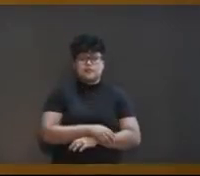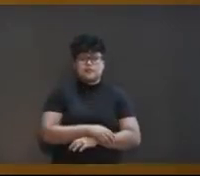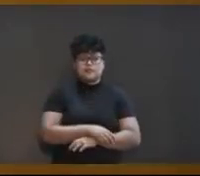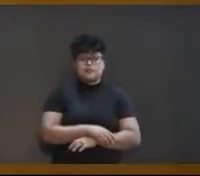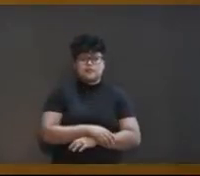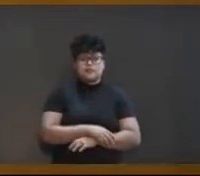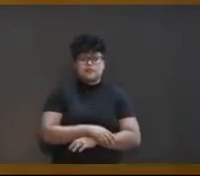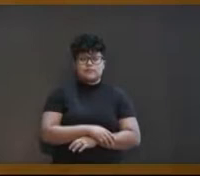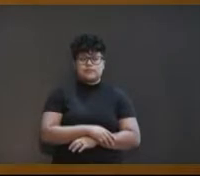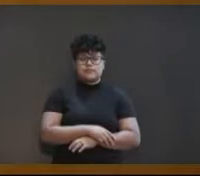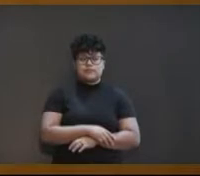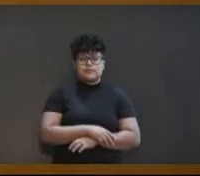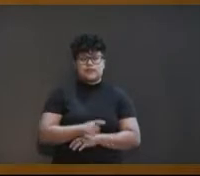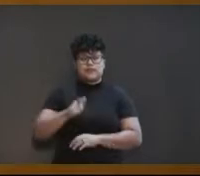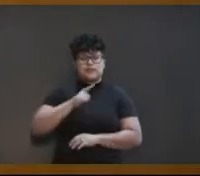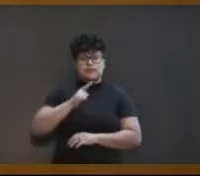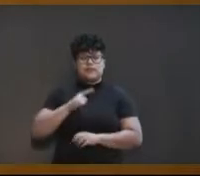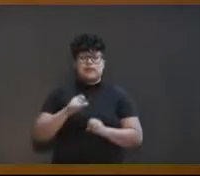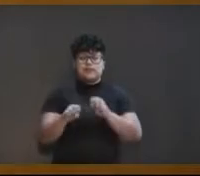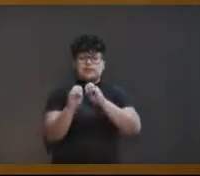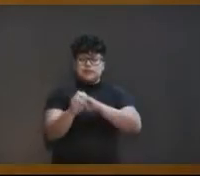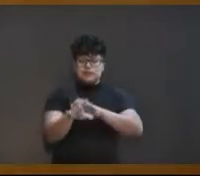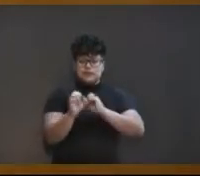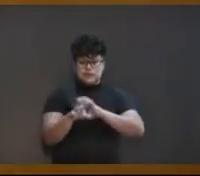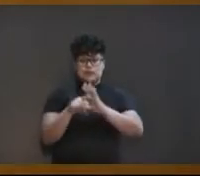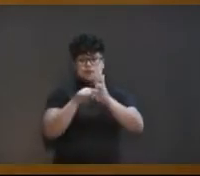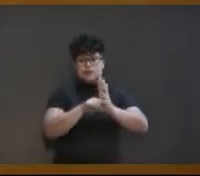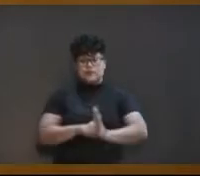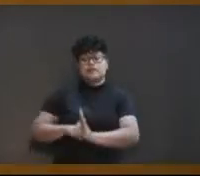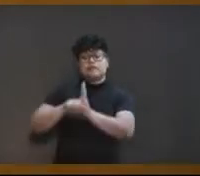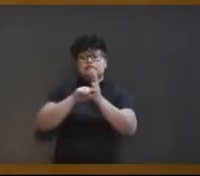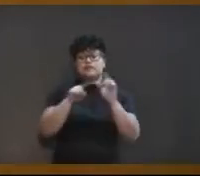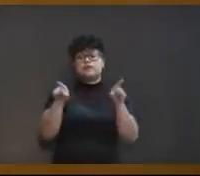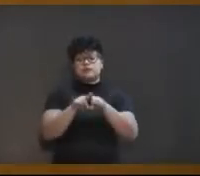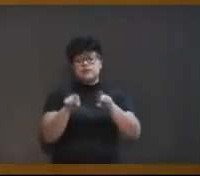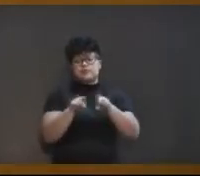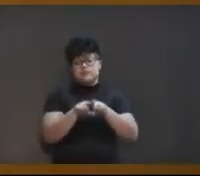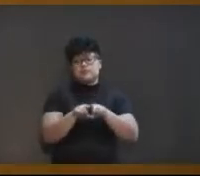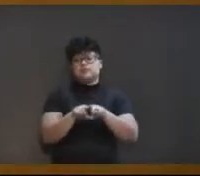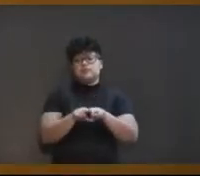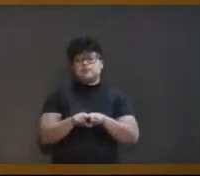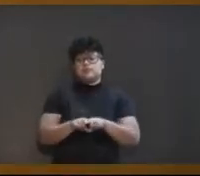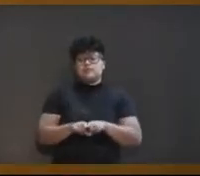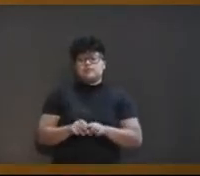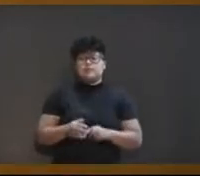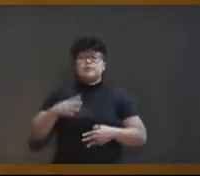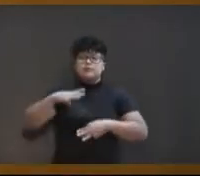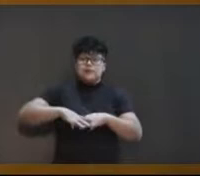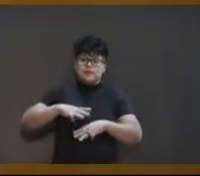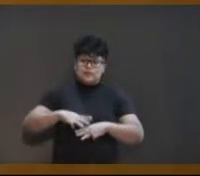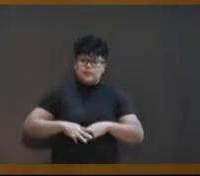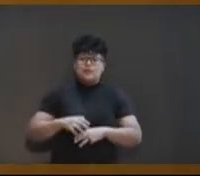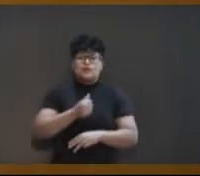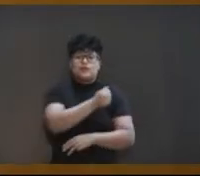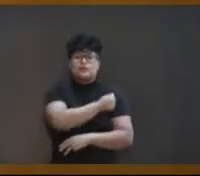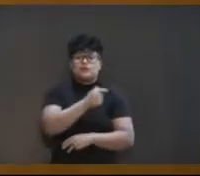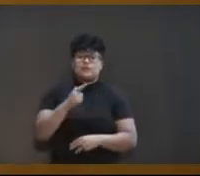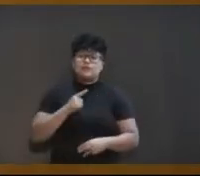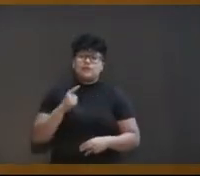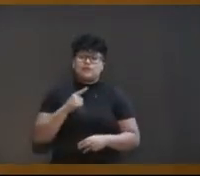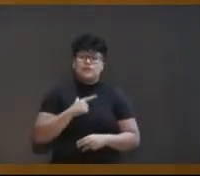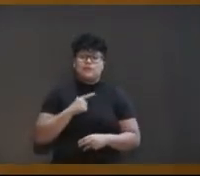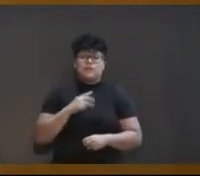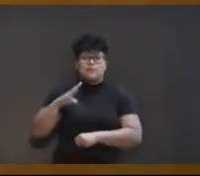concerne à ensino e educação matemática os alunos terão a oportunidade de ver uma matemática mais